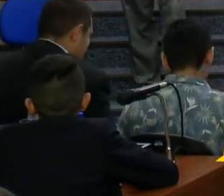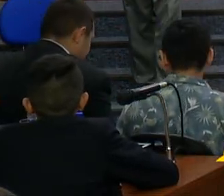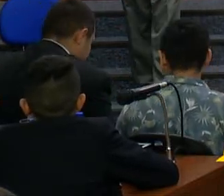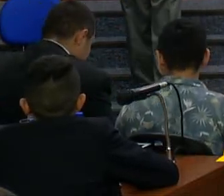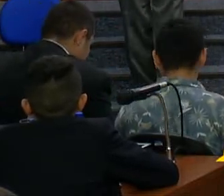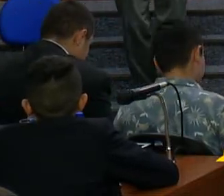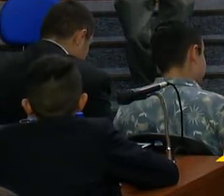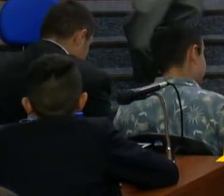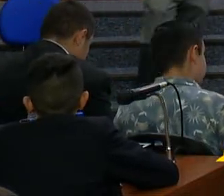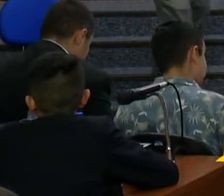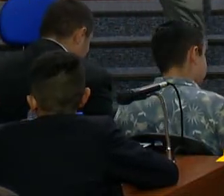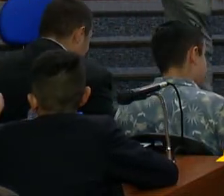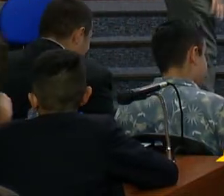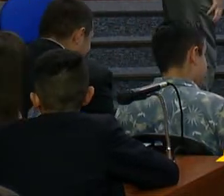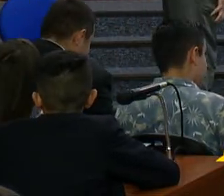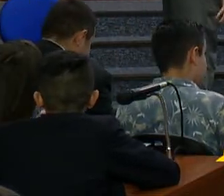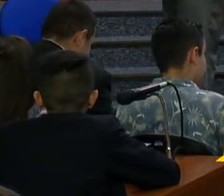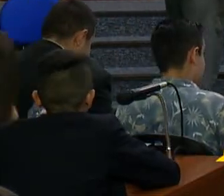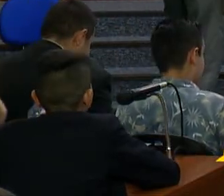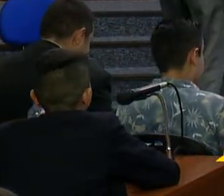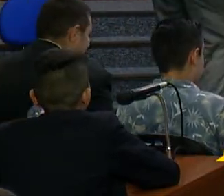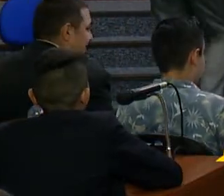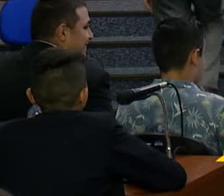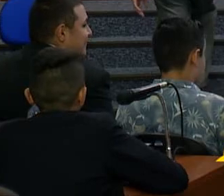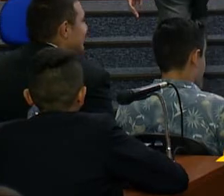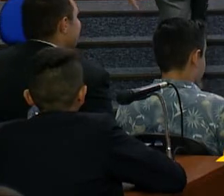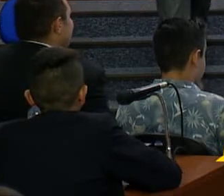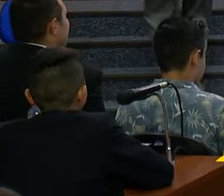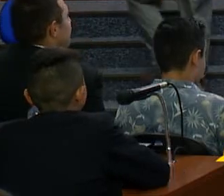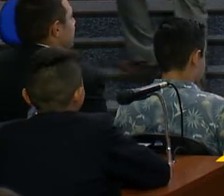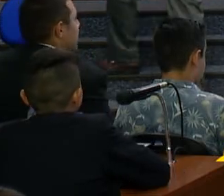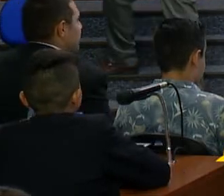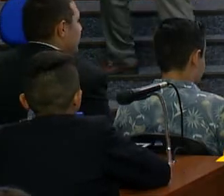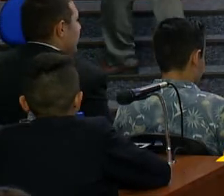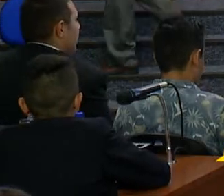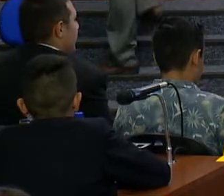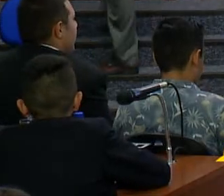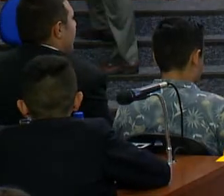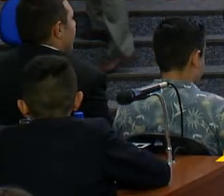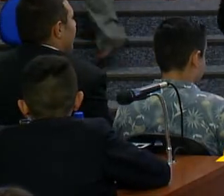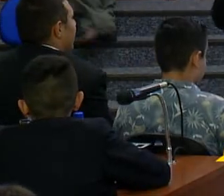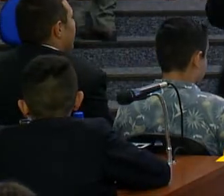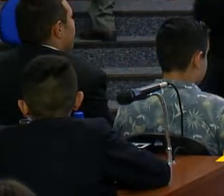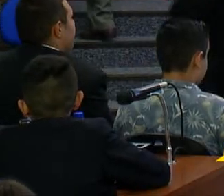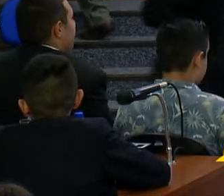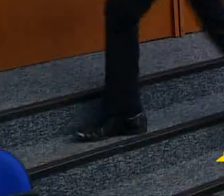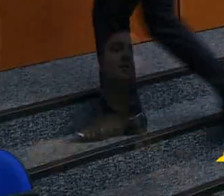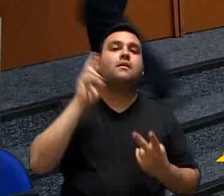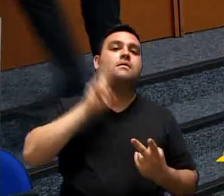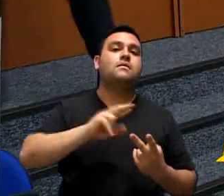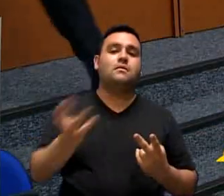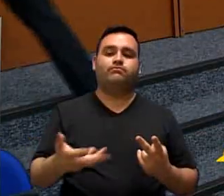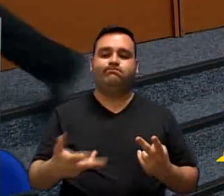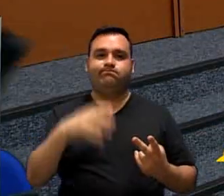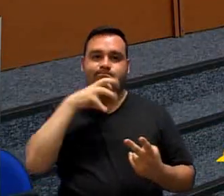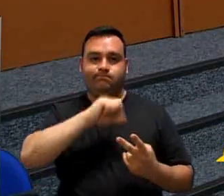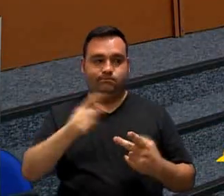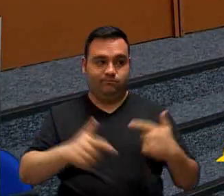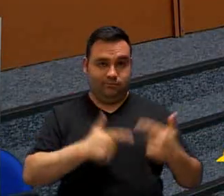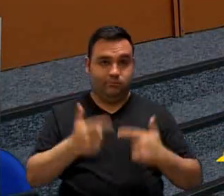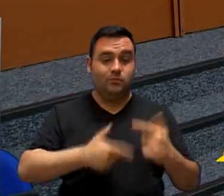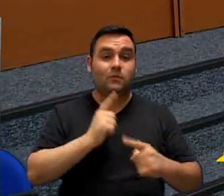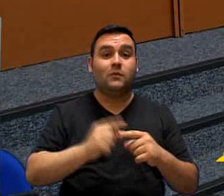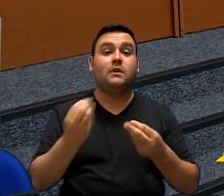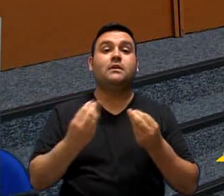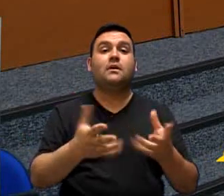Agradecemos os componentes da mesa, podem entregar a mesa. Solicitamos só a presença do Paulo Marques e do vereador Renan para agilizarmos os trabalhos, que